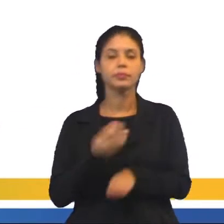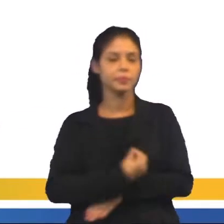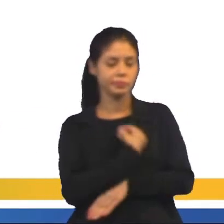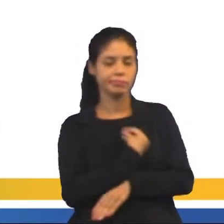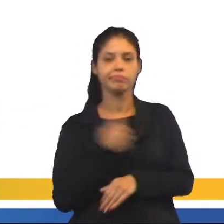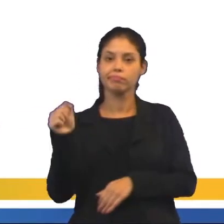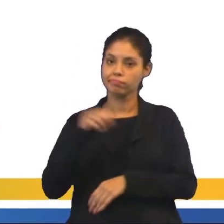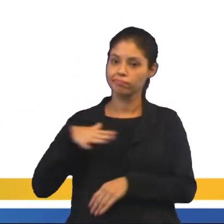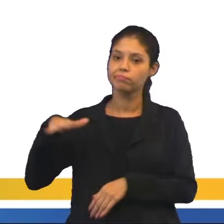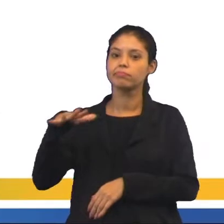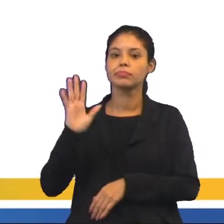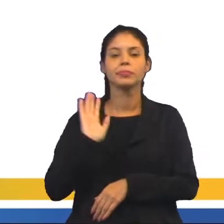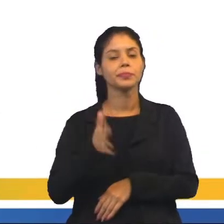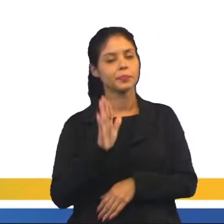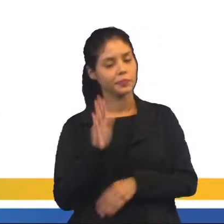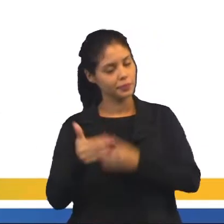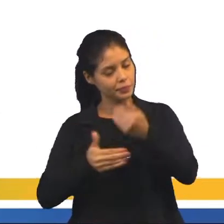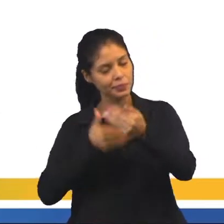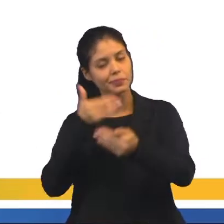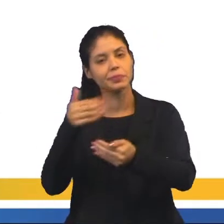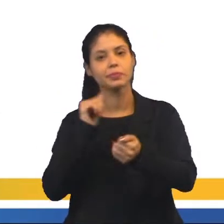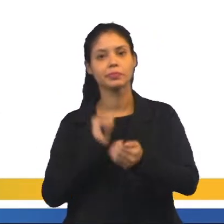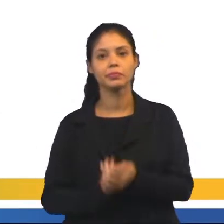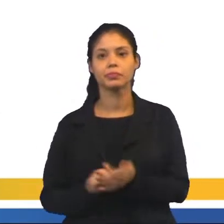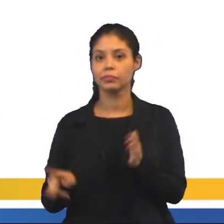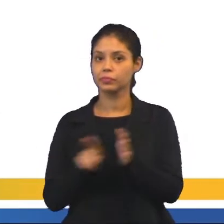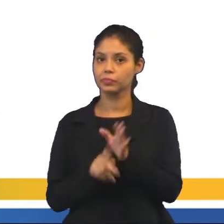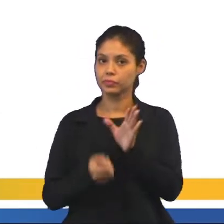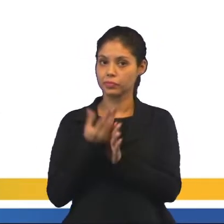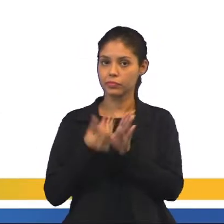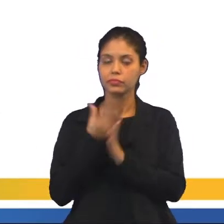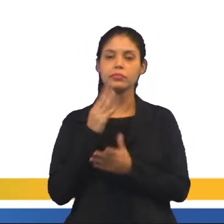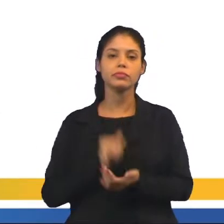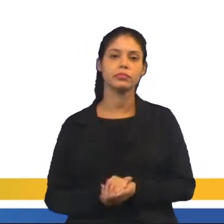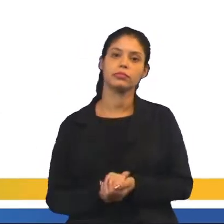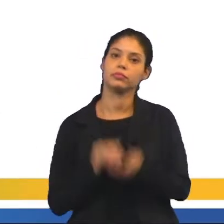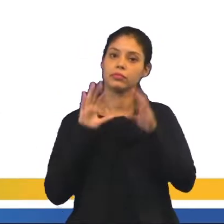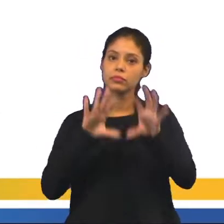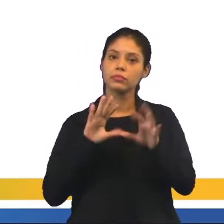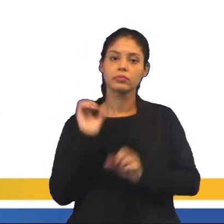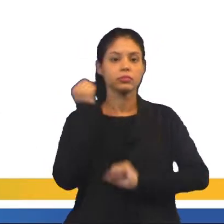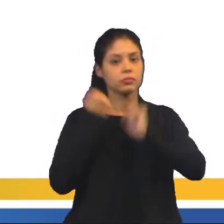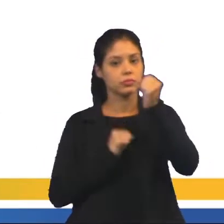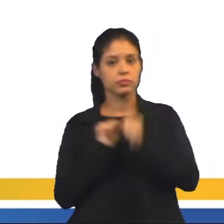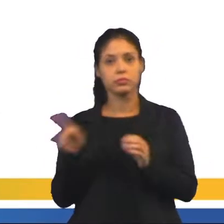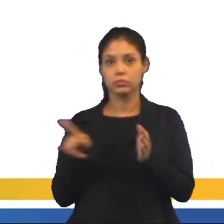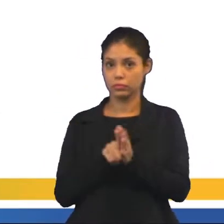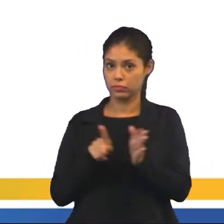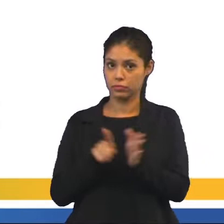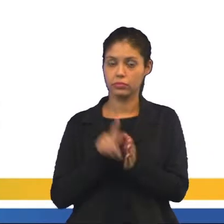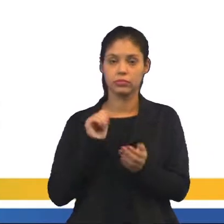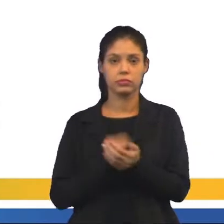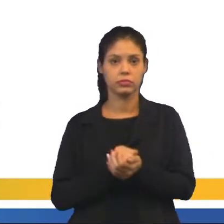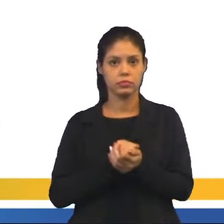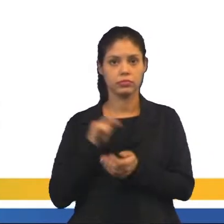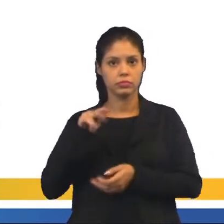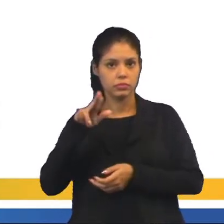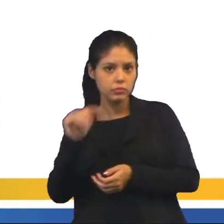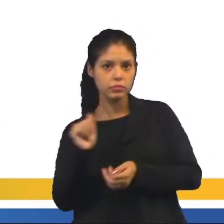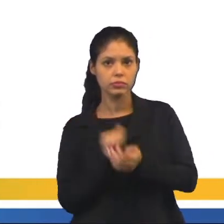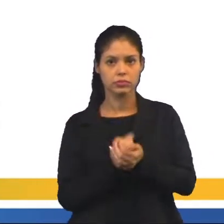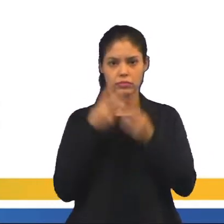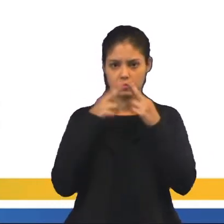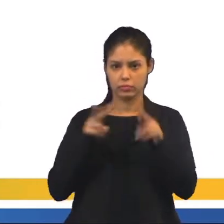no campo, já fazendo o processamento dos produtos. Então, são as indústrias localizadas no meio rural, conforme você